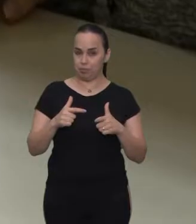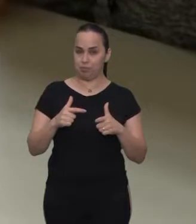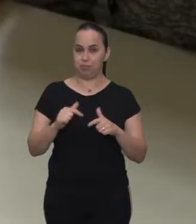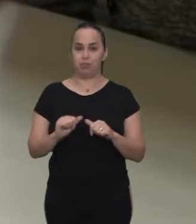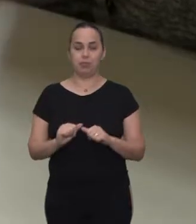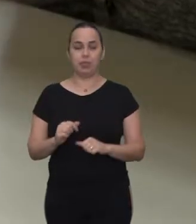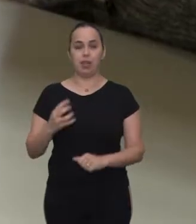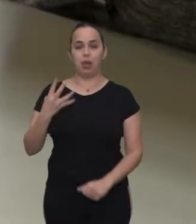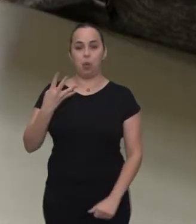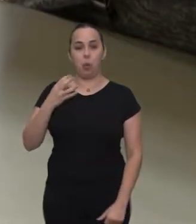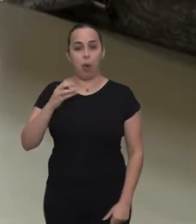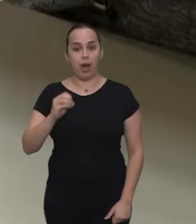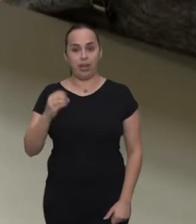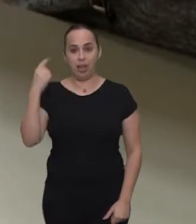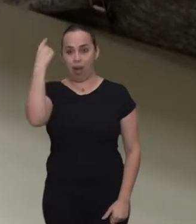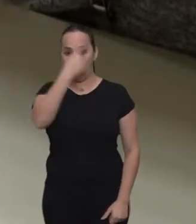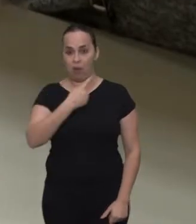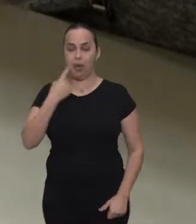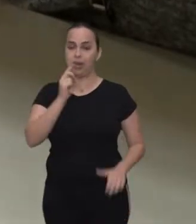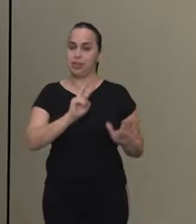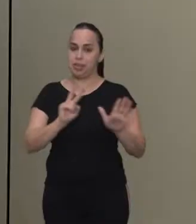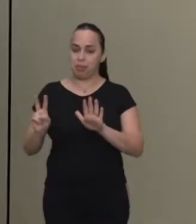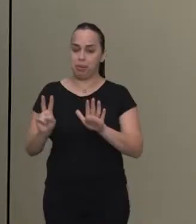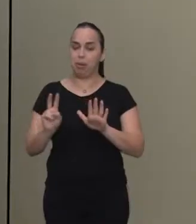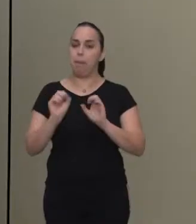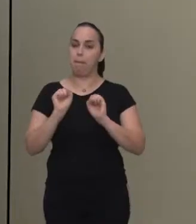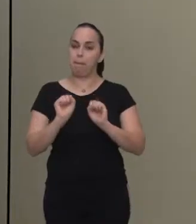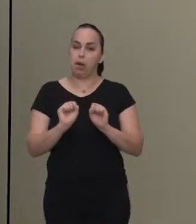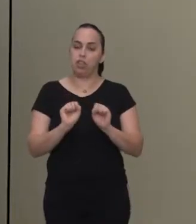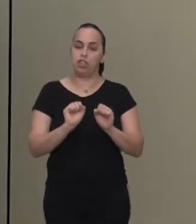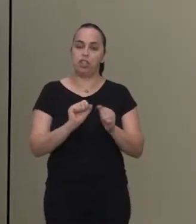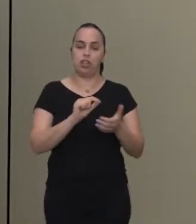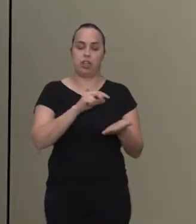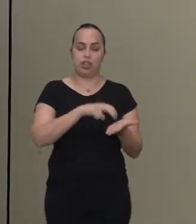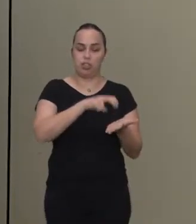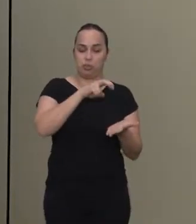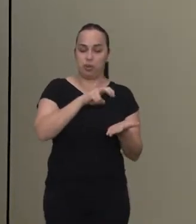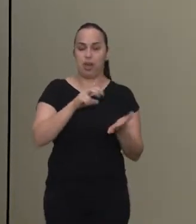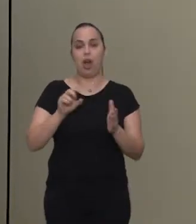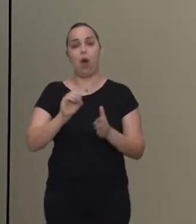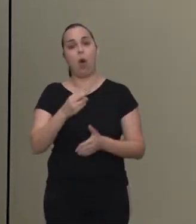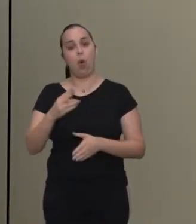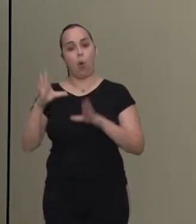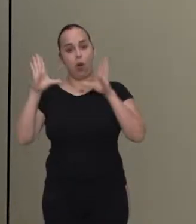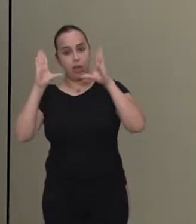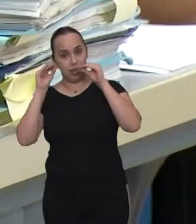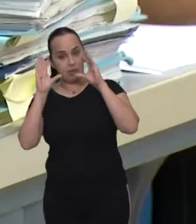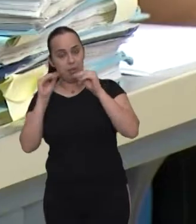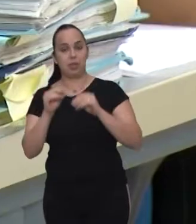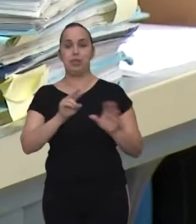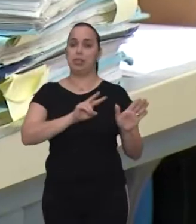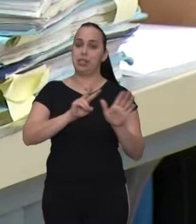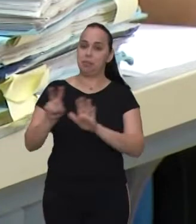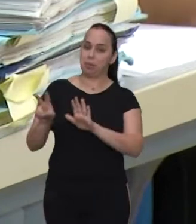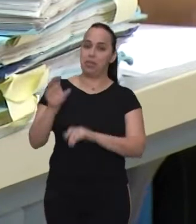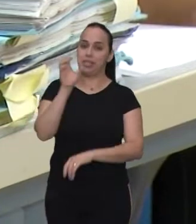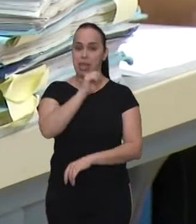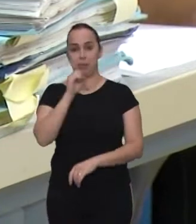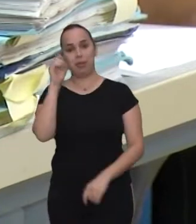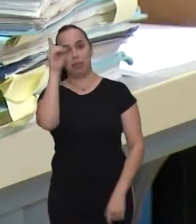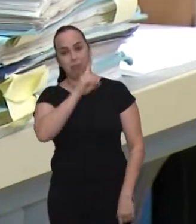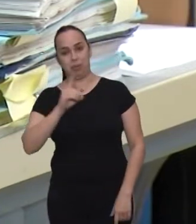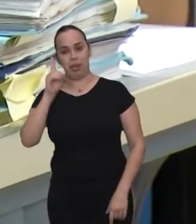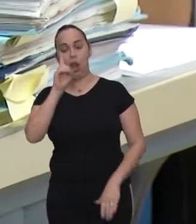o cargo de auxiliar legislativo é de 40 horas semanais e vai poder ser cumprida em horário diurno ou noturno dias de